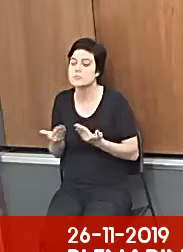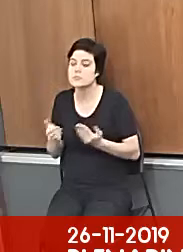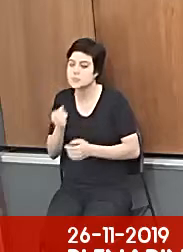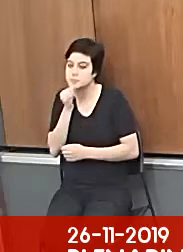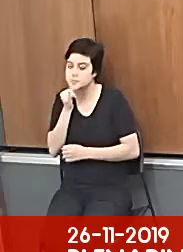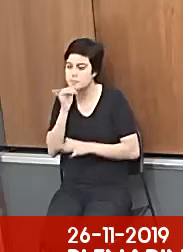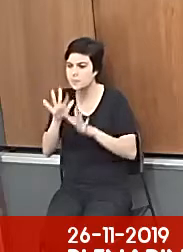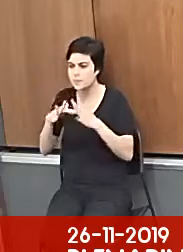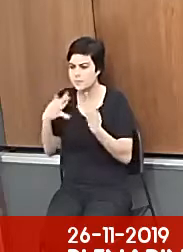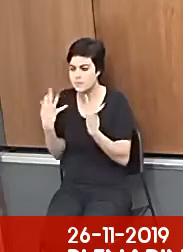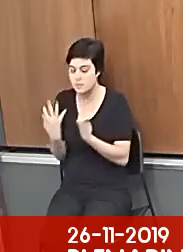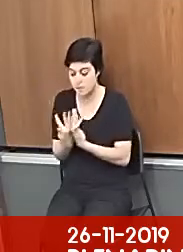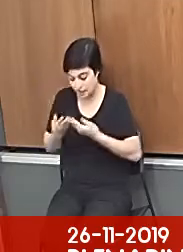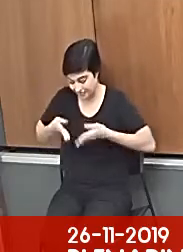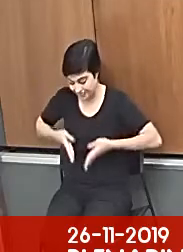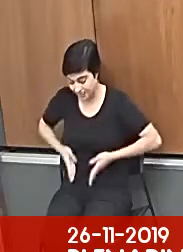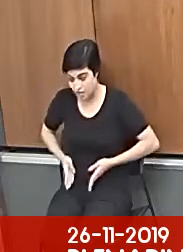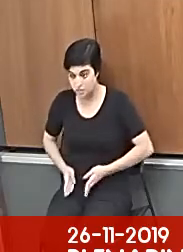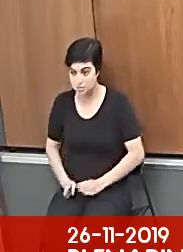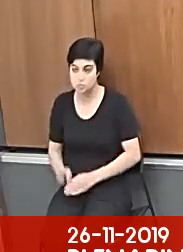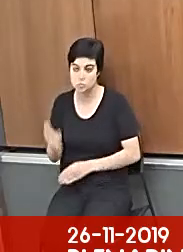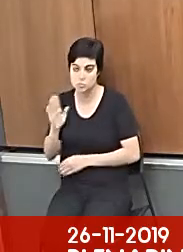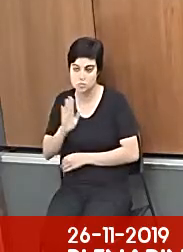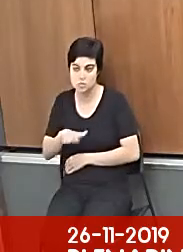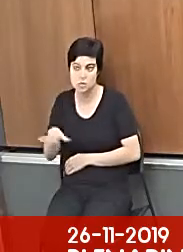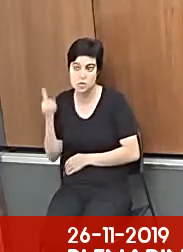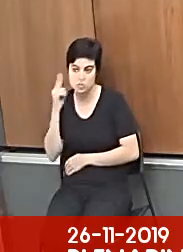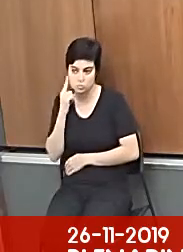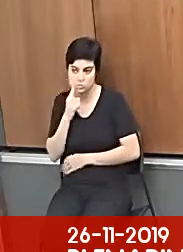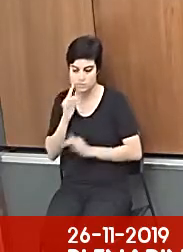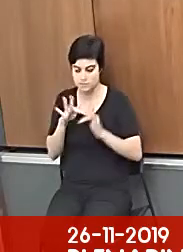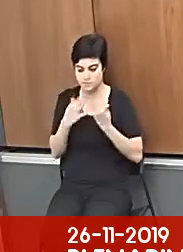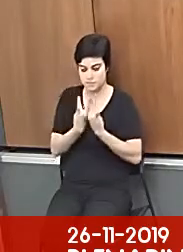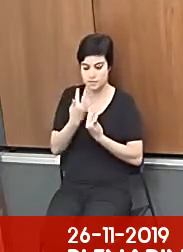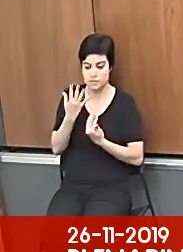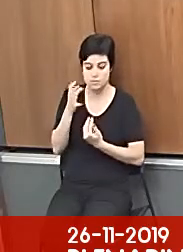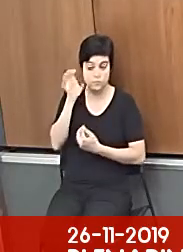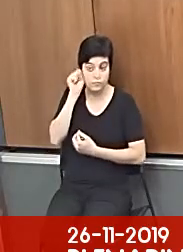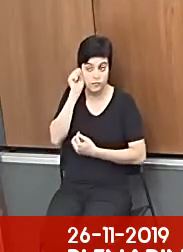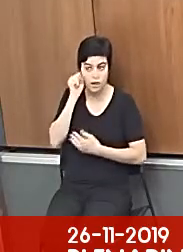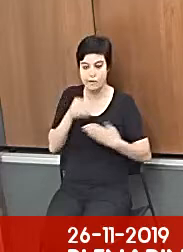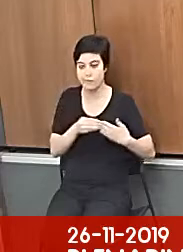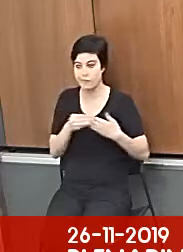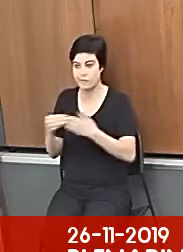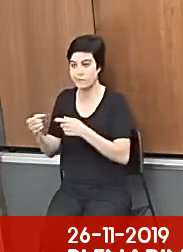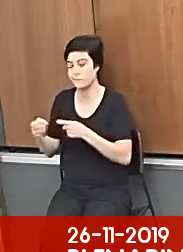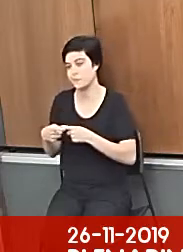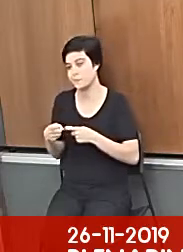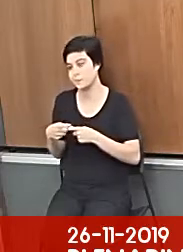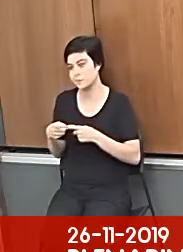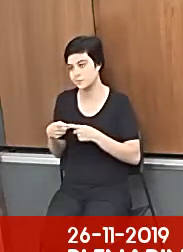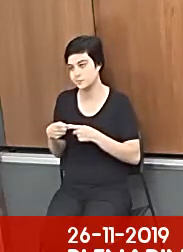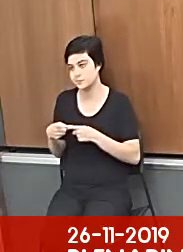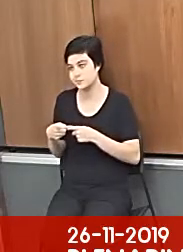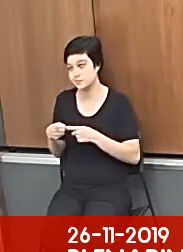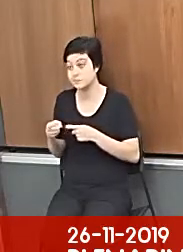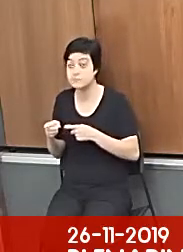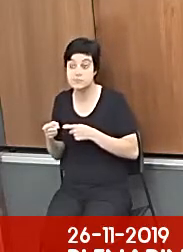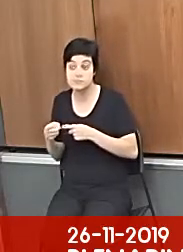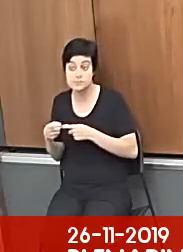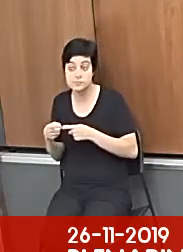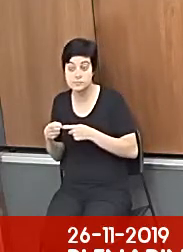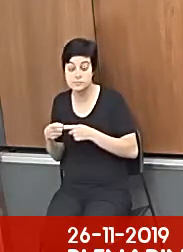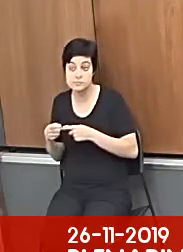família, nasce uma criança surda, a família ouvinte leva ao médico. E o médico, ele